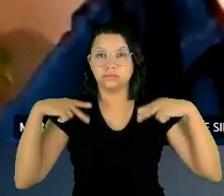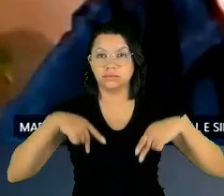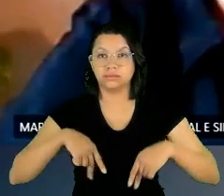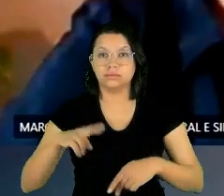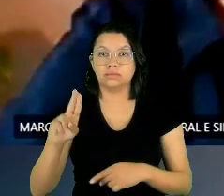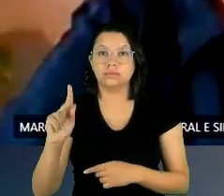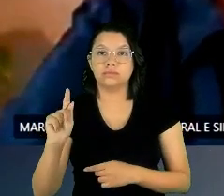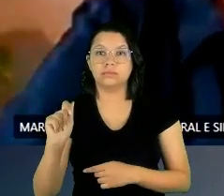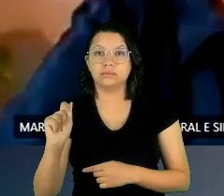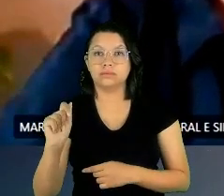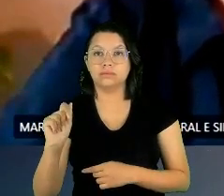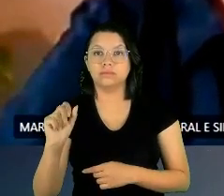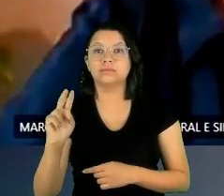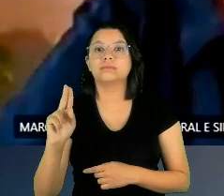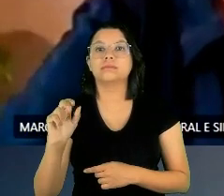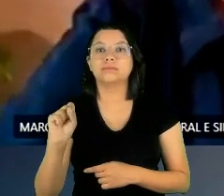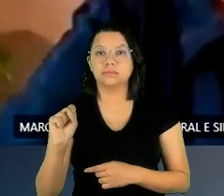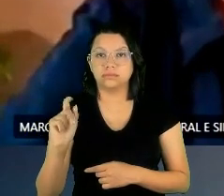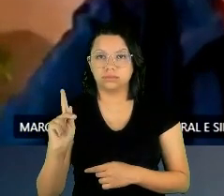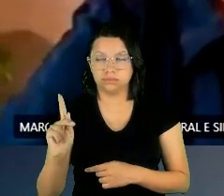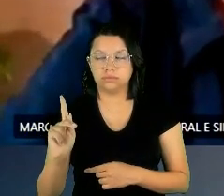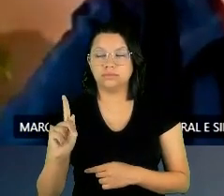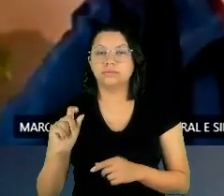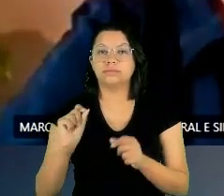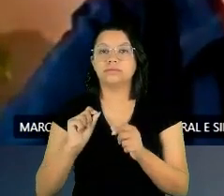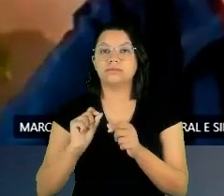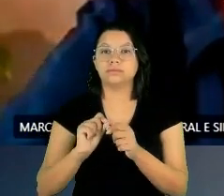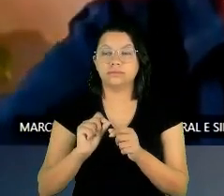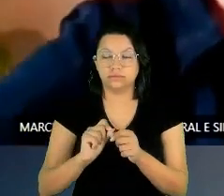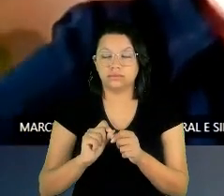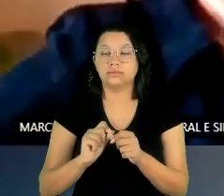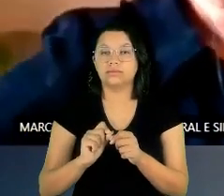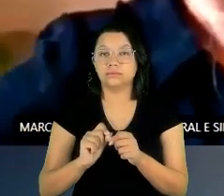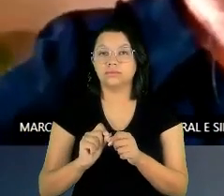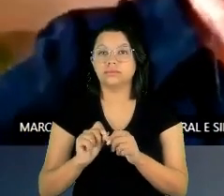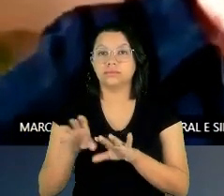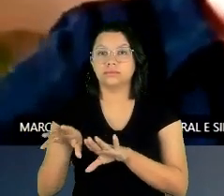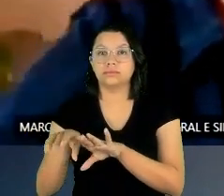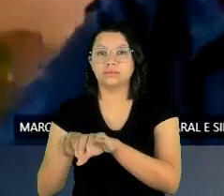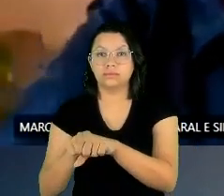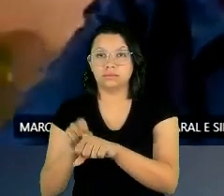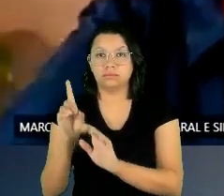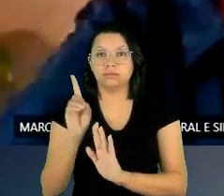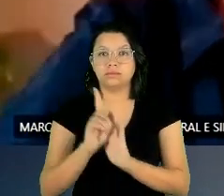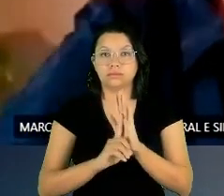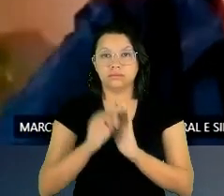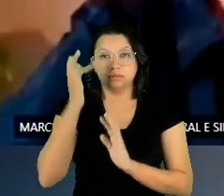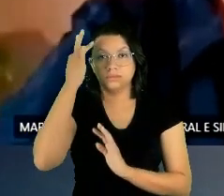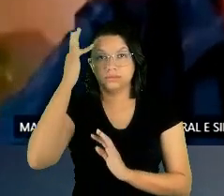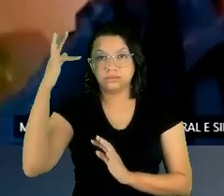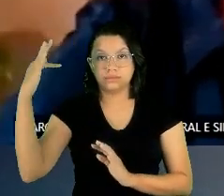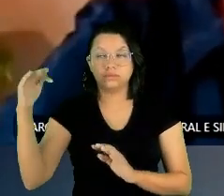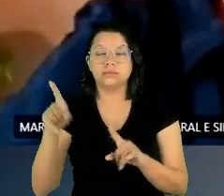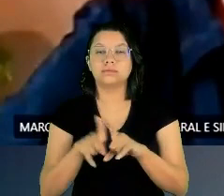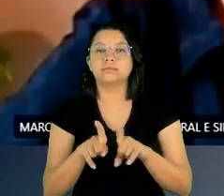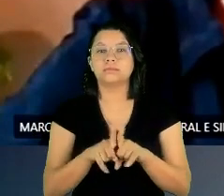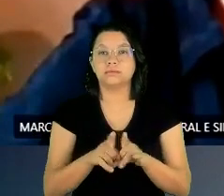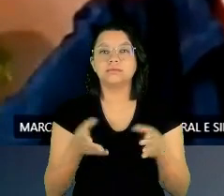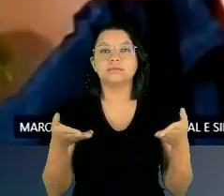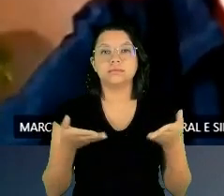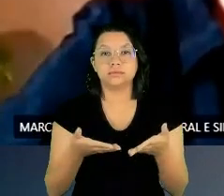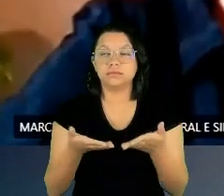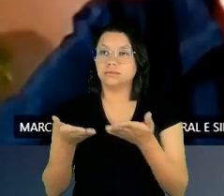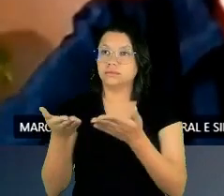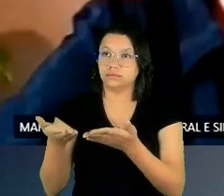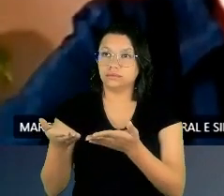da USP, instituição na qual concluiu bacharelado em Direito e em Filosofia. E sem mais delongas,